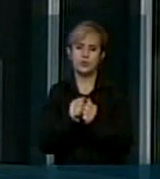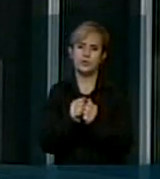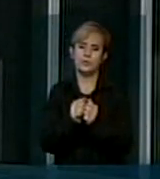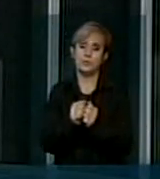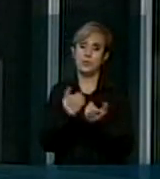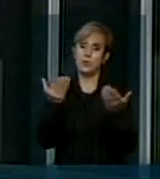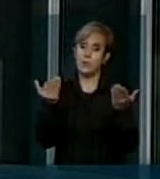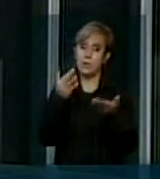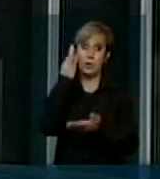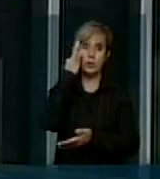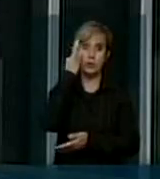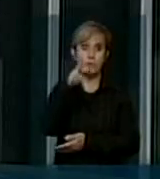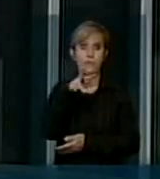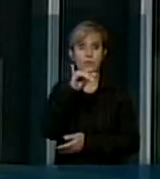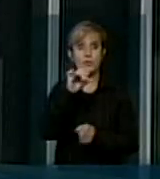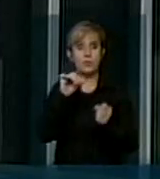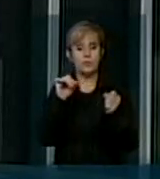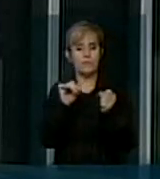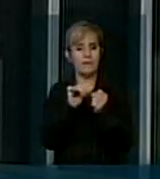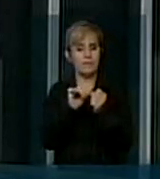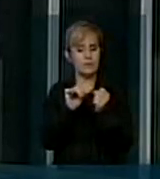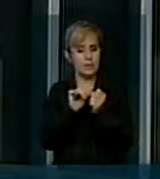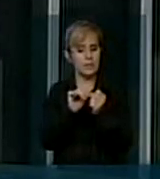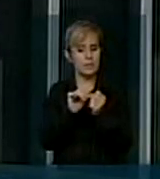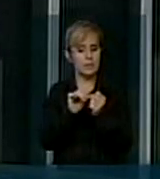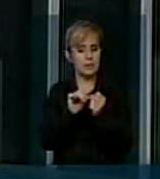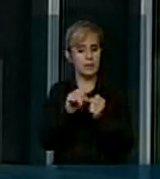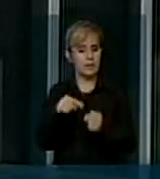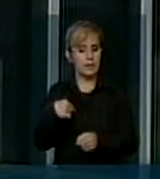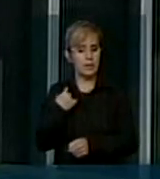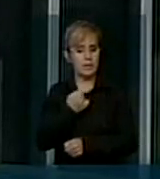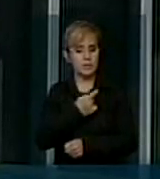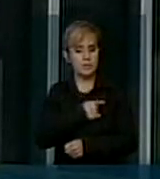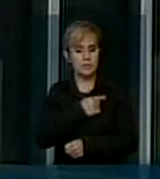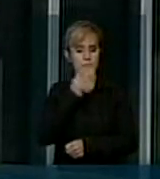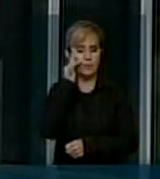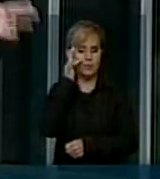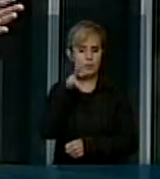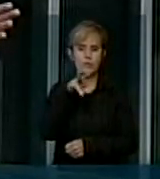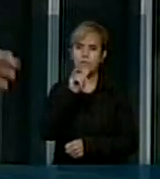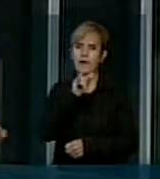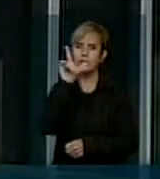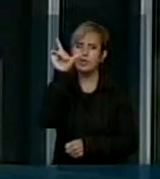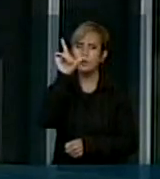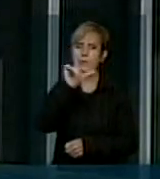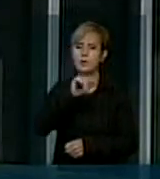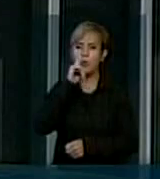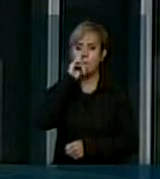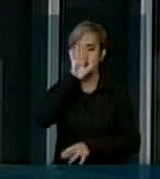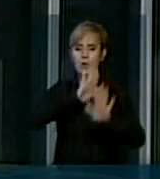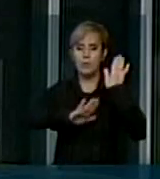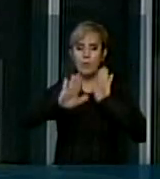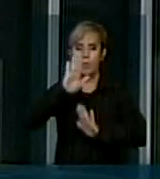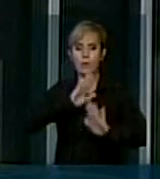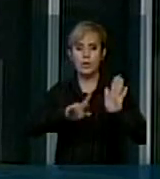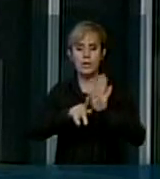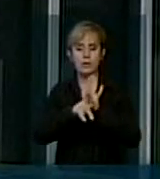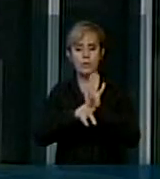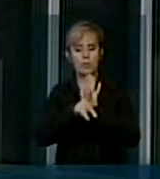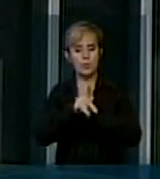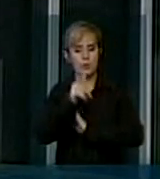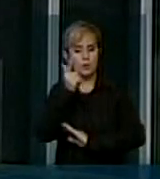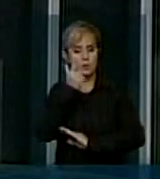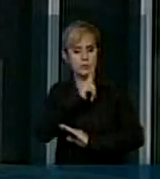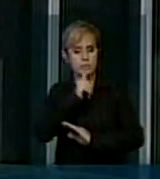Isso fará com que nós venhamos a reduzir drasticamente os riscos da possibilidade